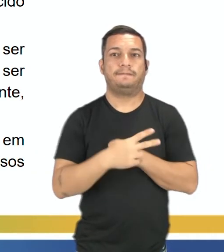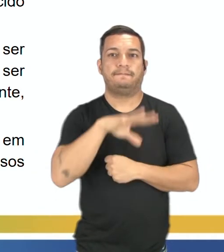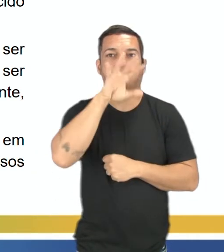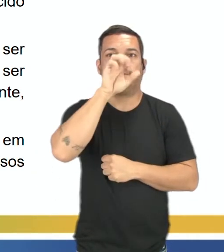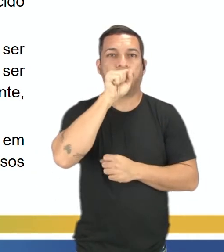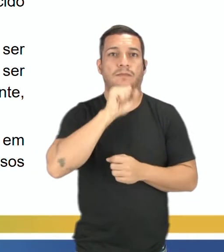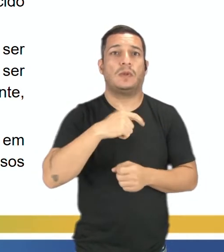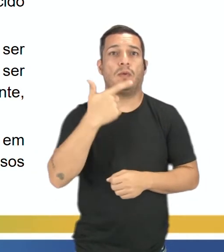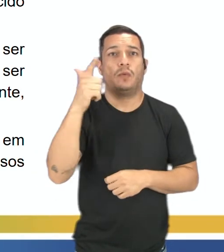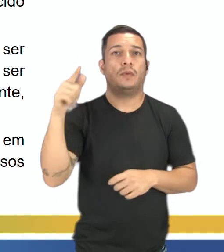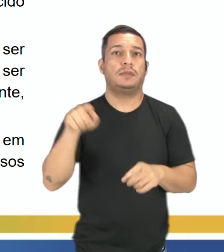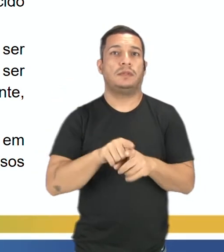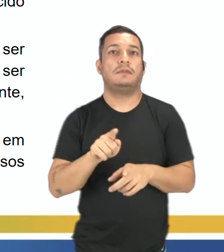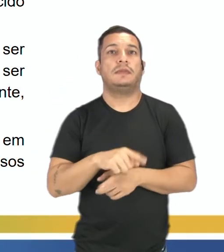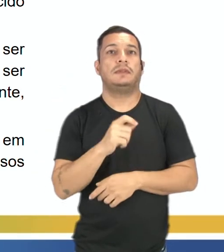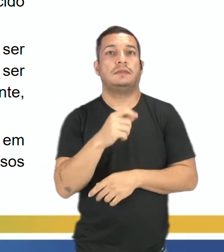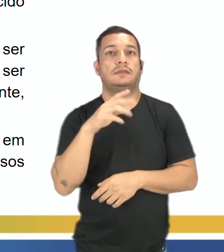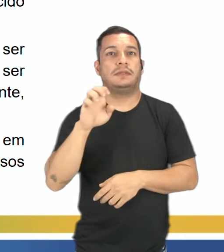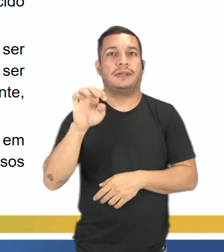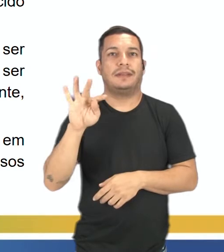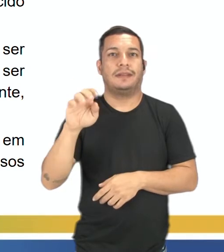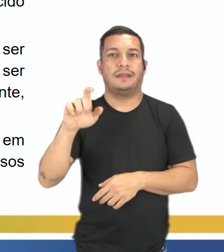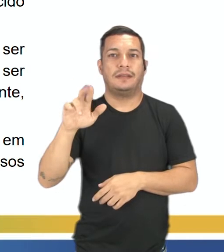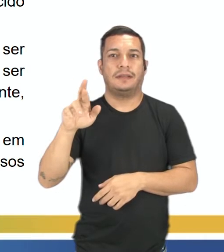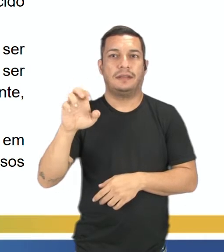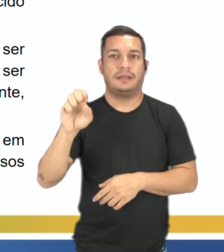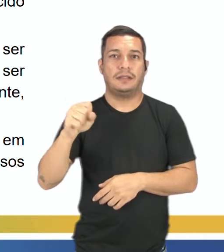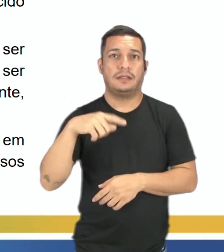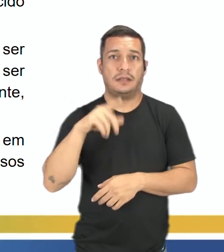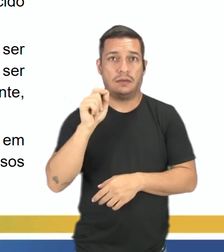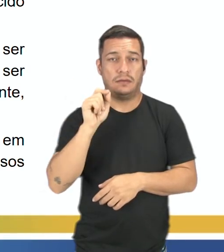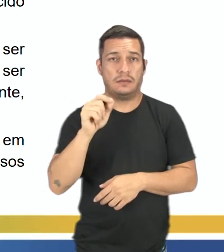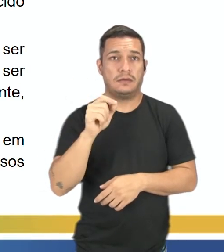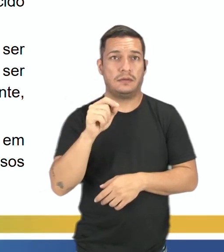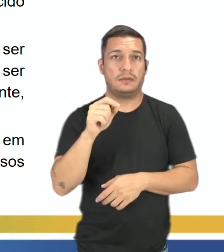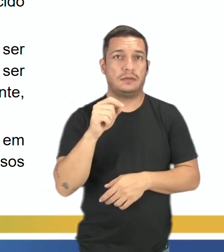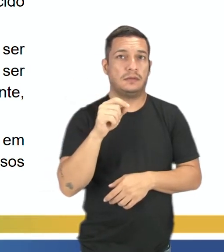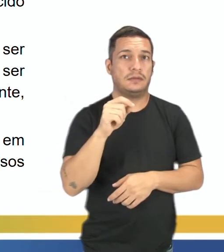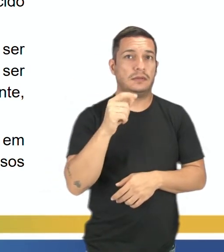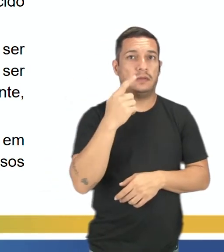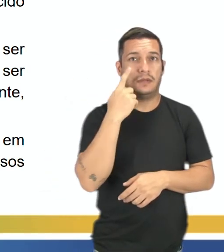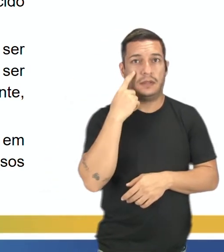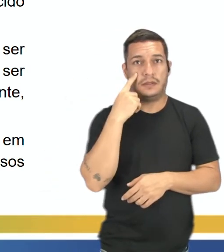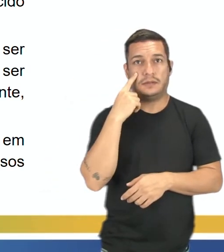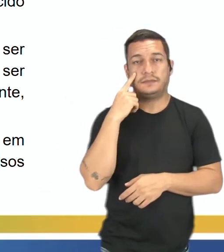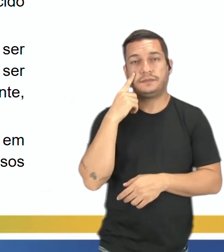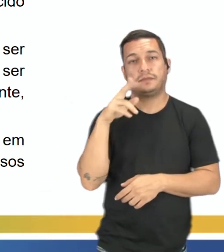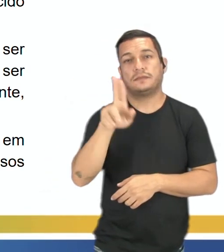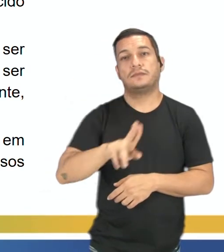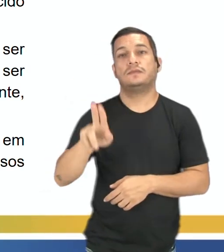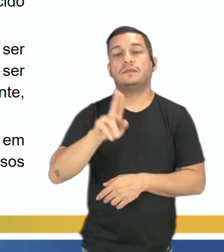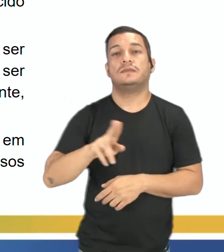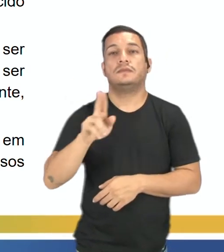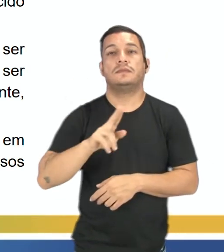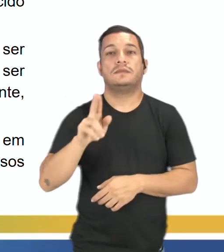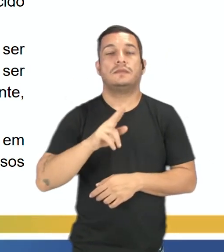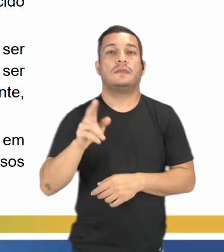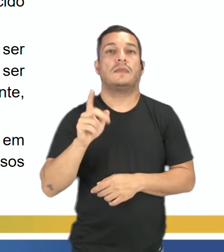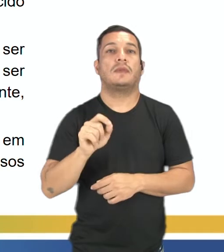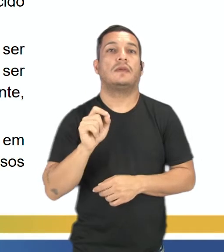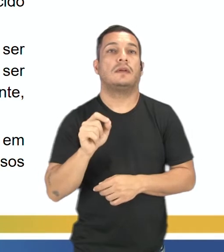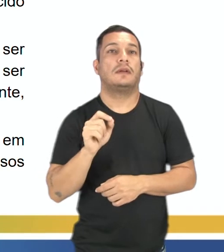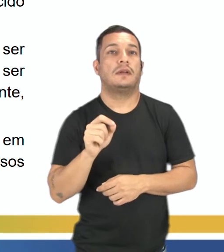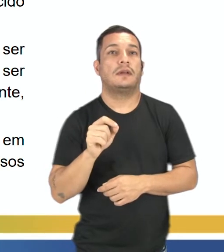respiratório outras aplicações dos éteres são nas resinas do tipo epóxi usado em reparos